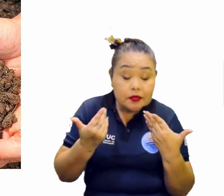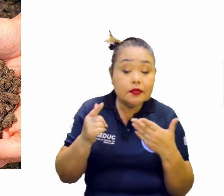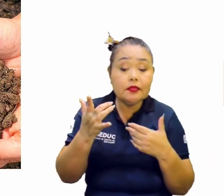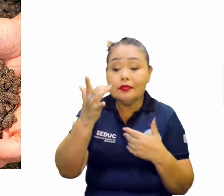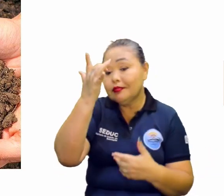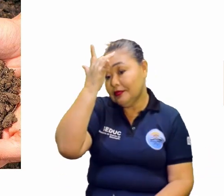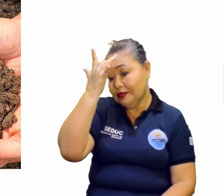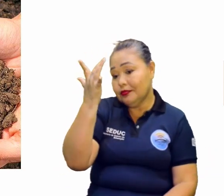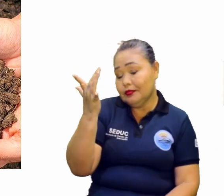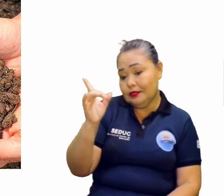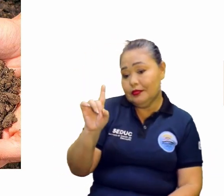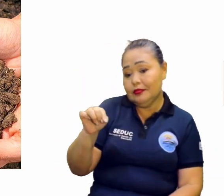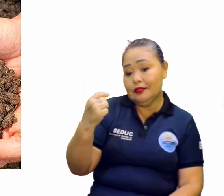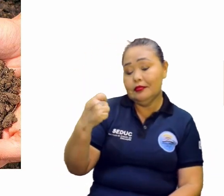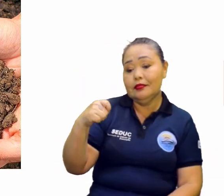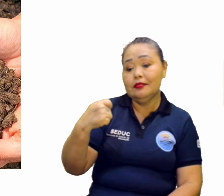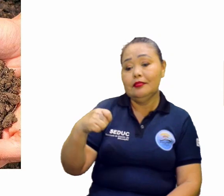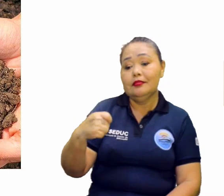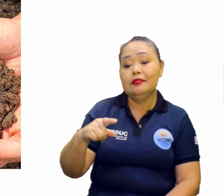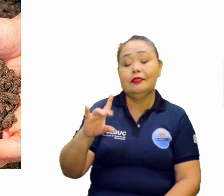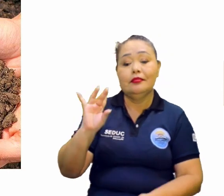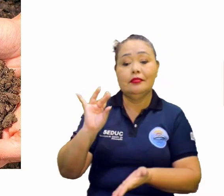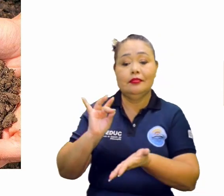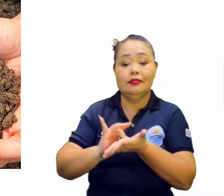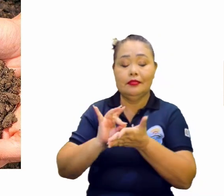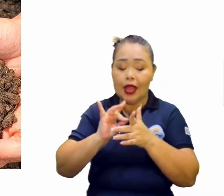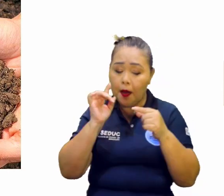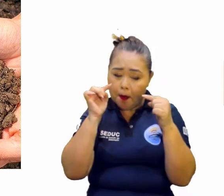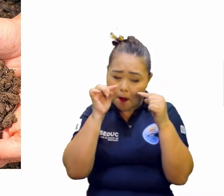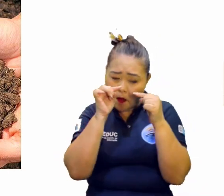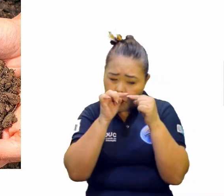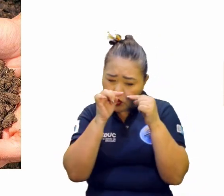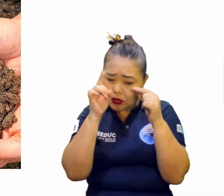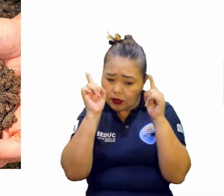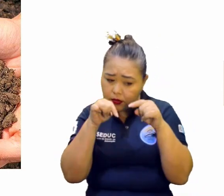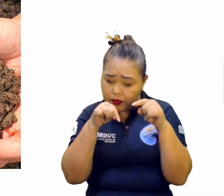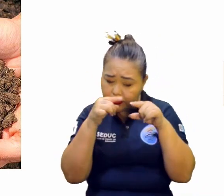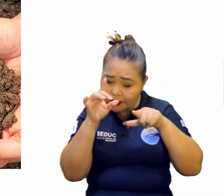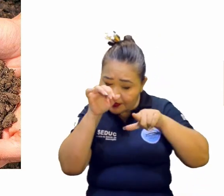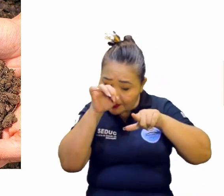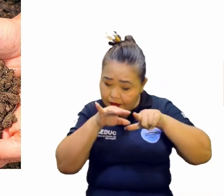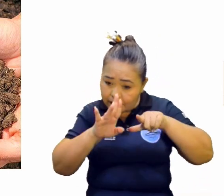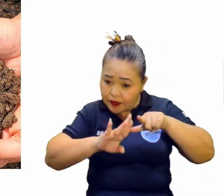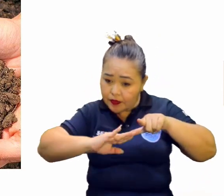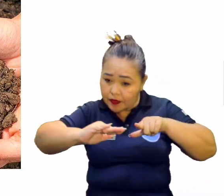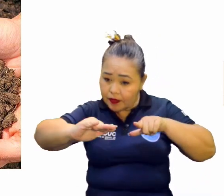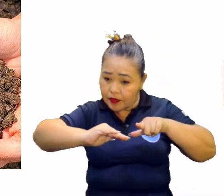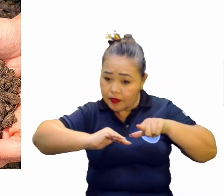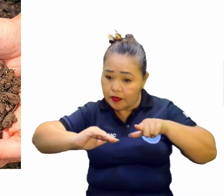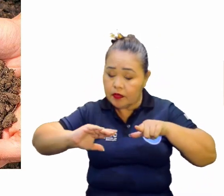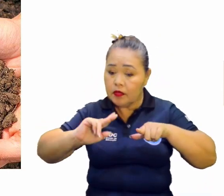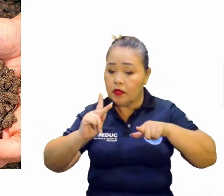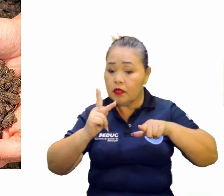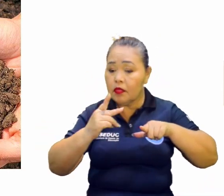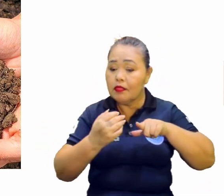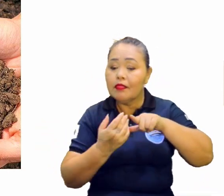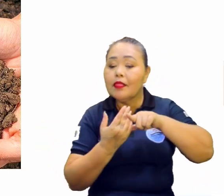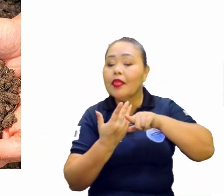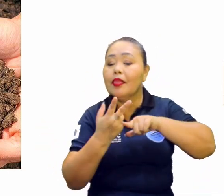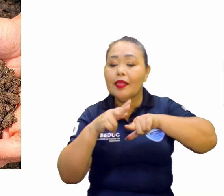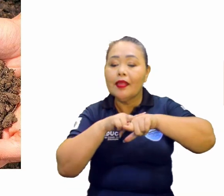você percebe que ele realmente já chegou no ponto para você utilizar ali na sua horta, né? Se for o